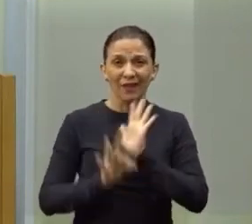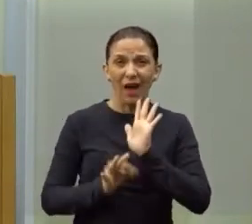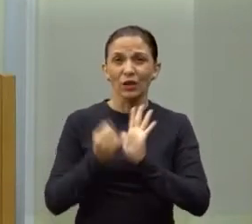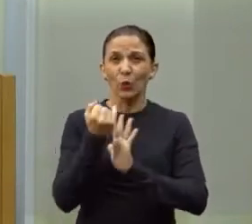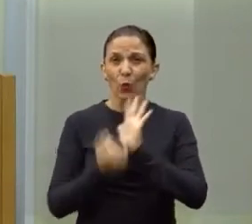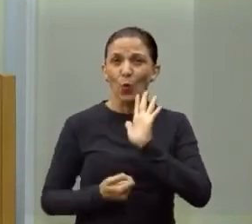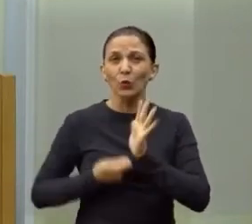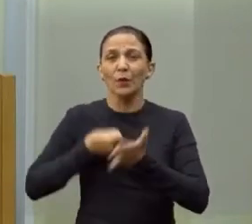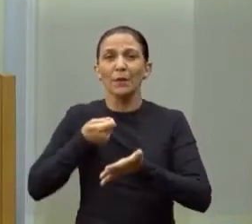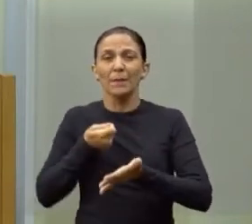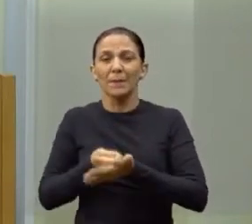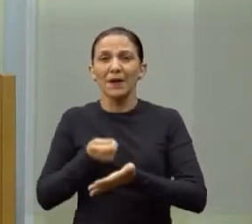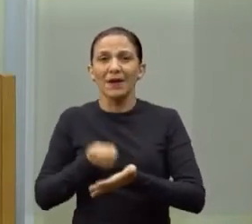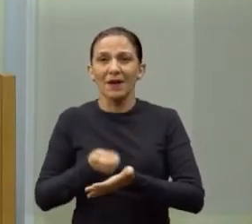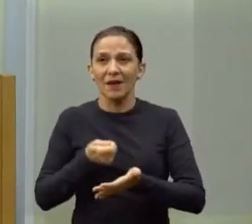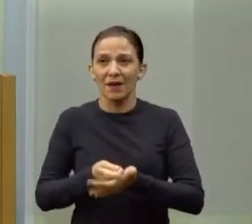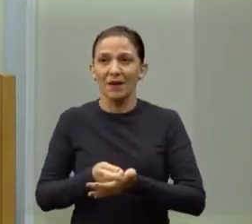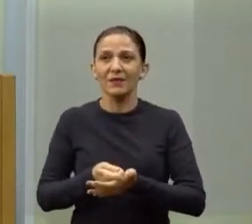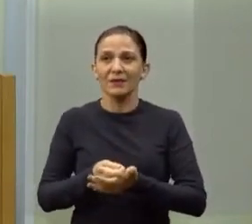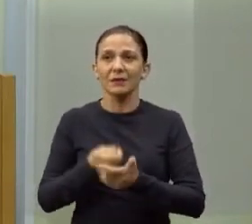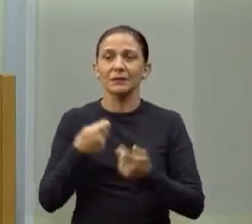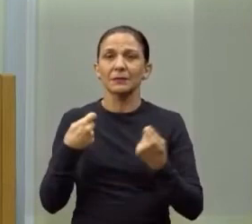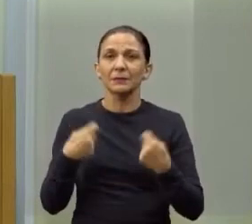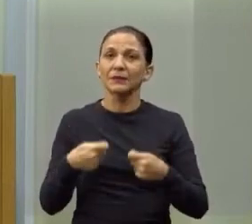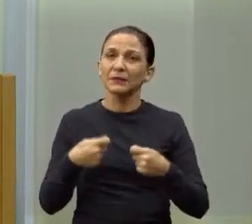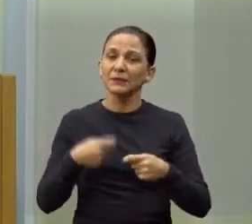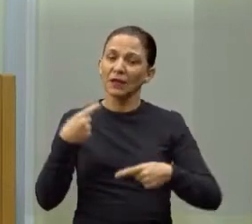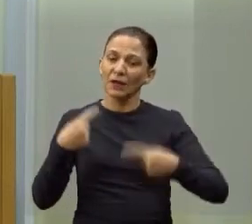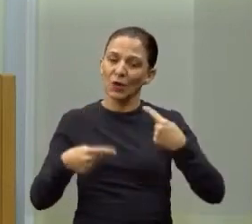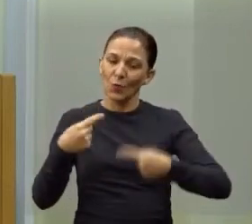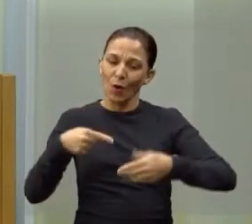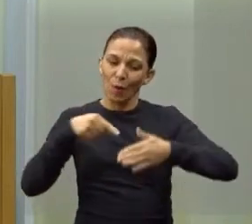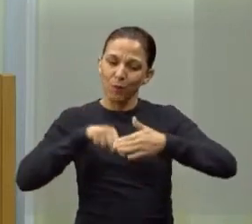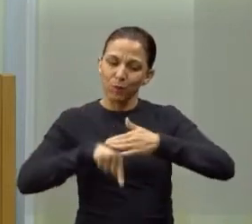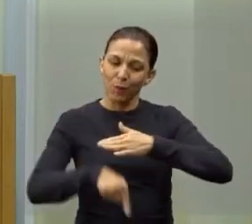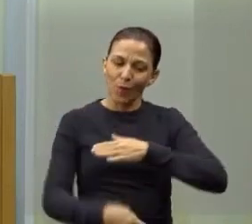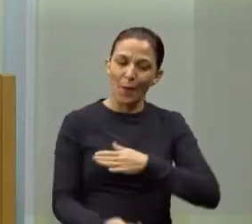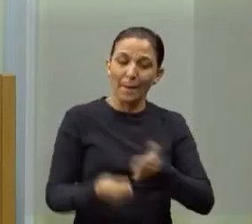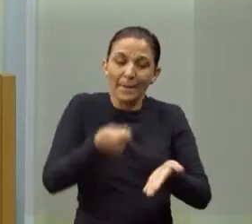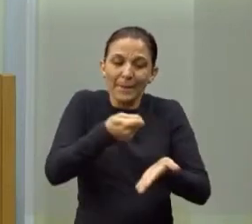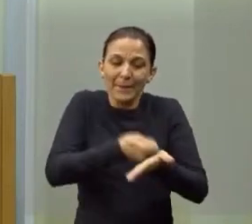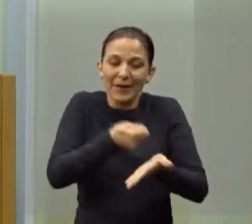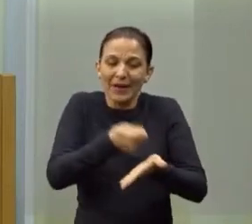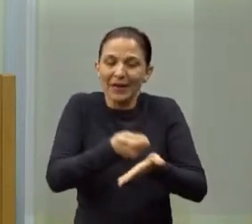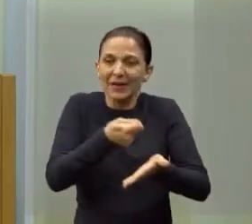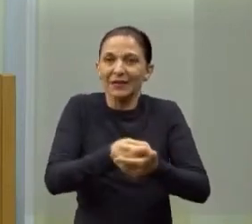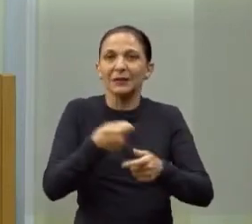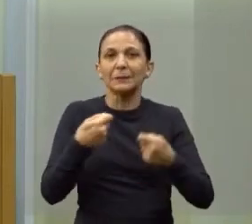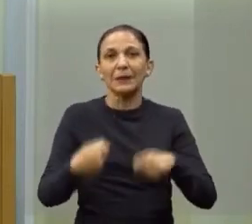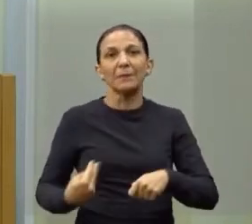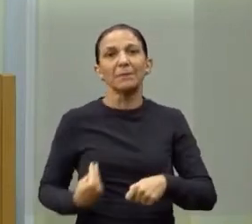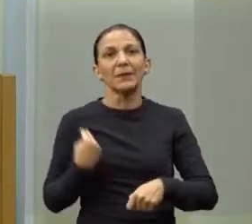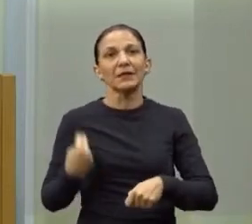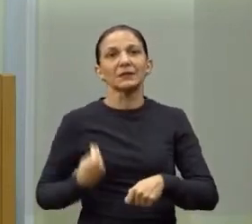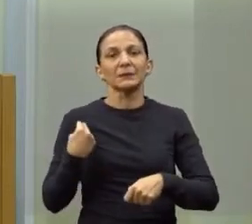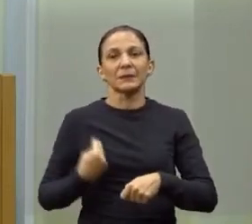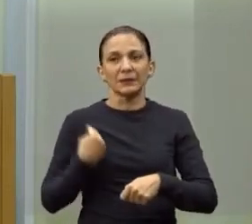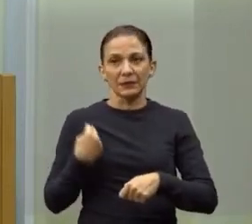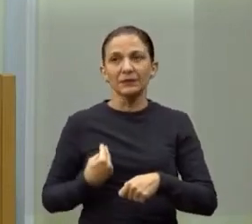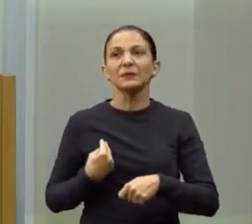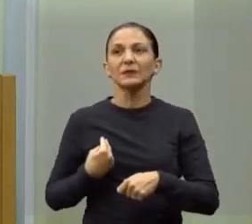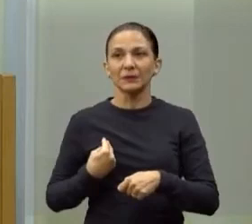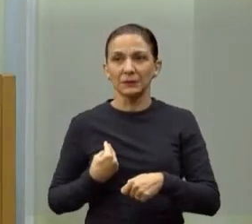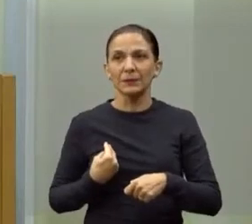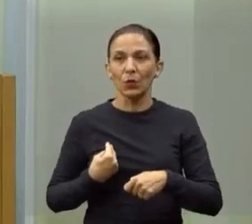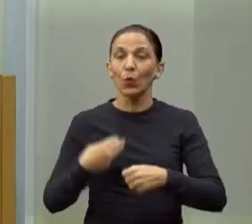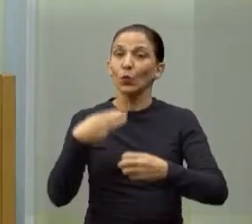transformadora exige um debate profundo que deve obrigatoriamente contar com a participação dos poderes